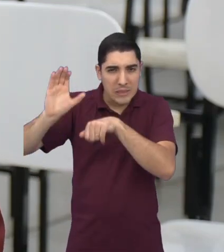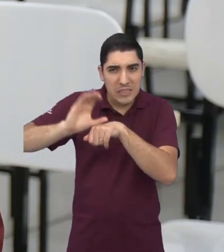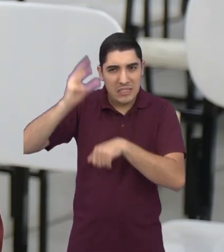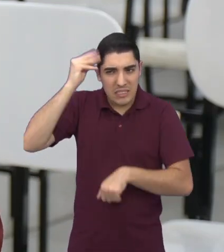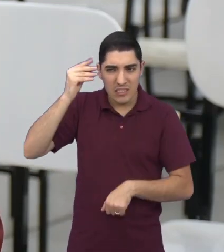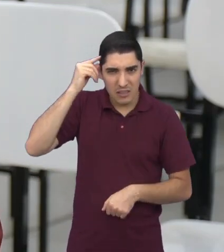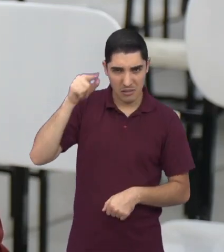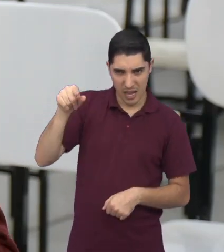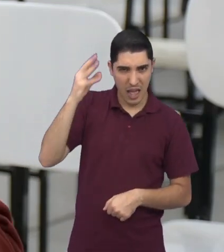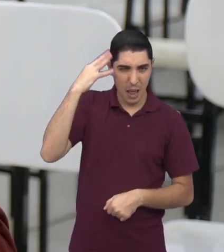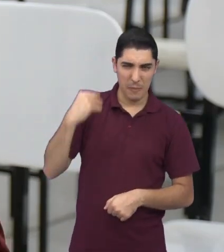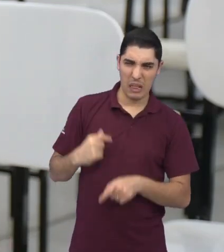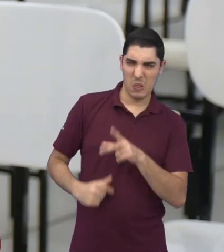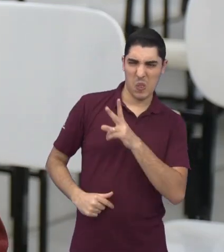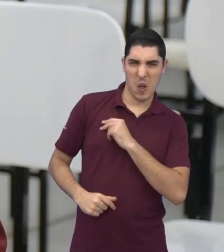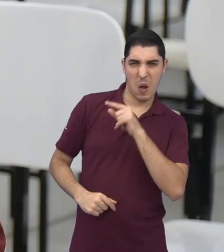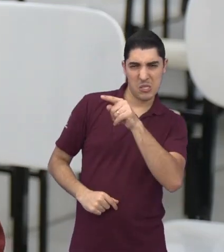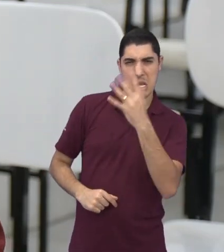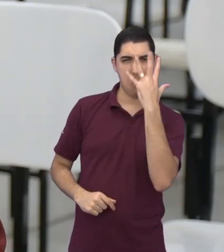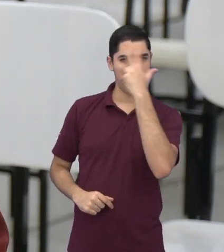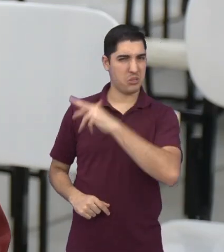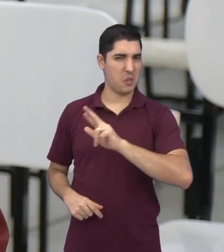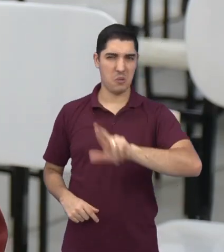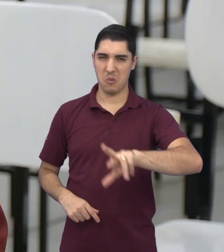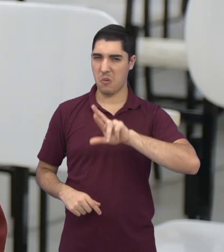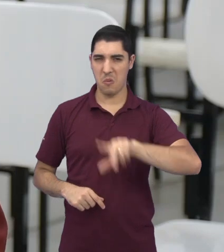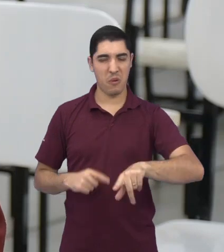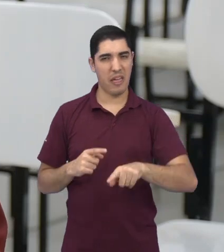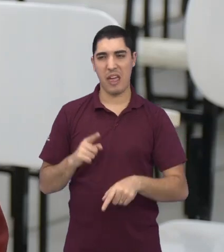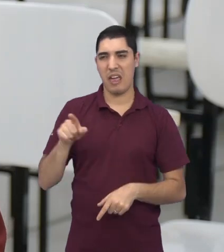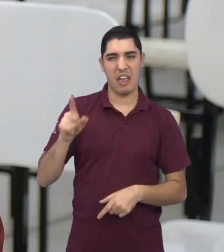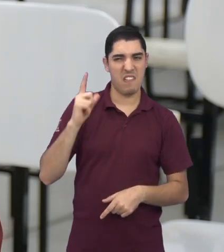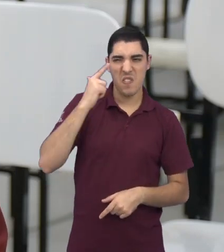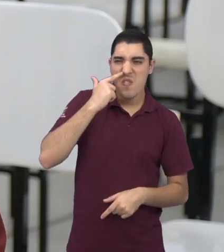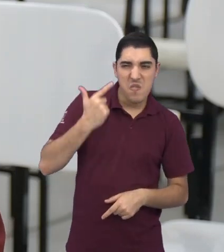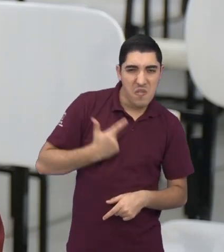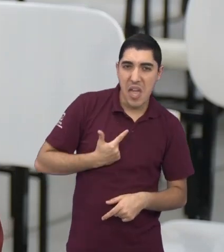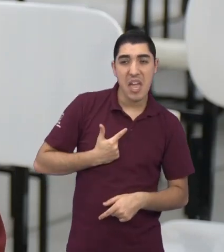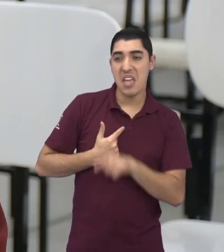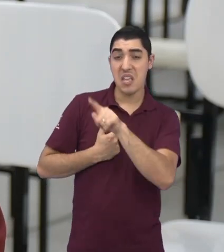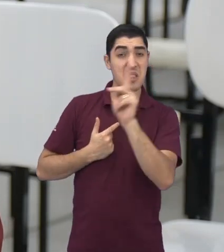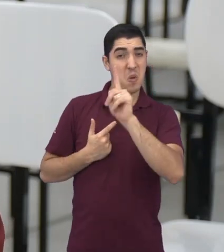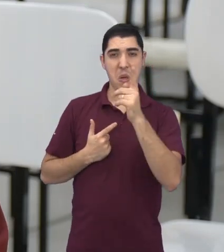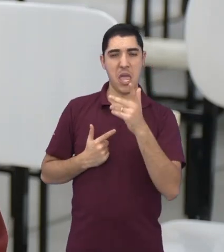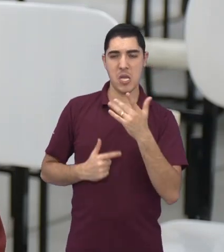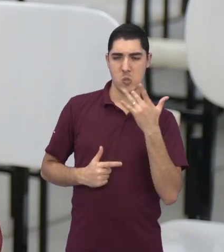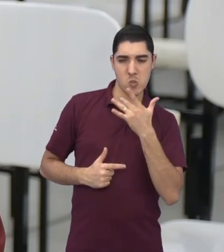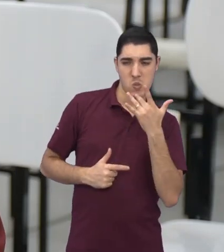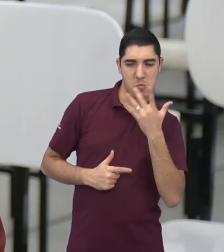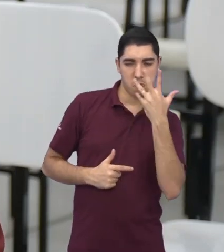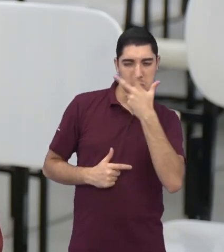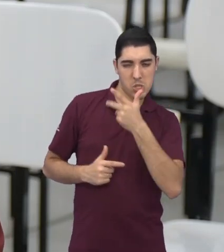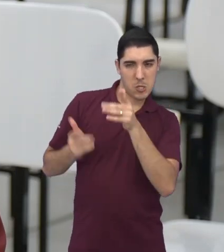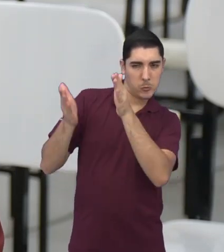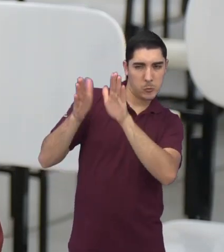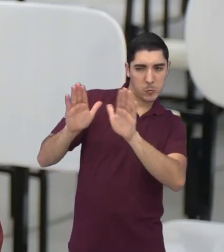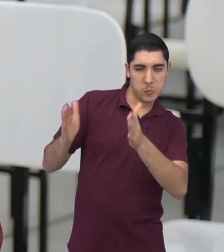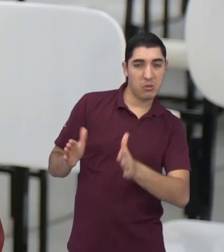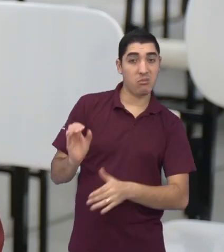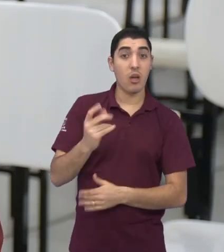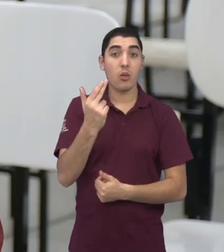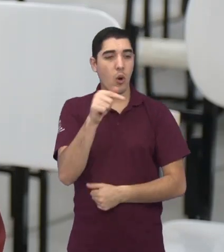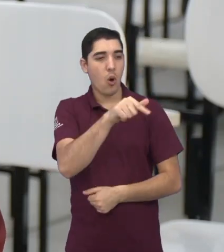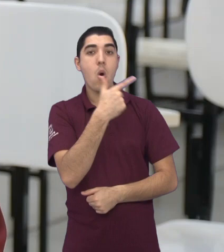raramente é vista como charmosa e muito menos sexy, tal como a gente atribui ao